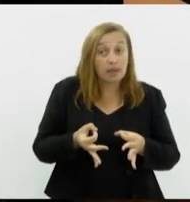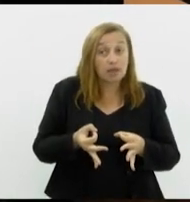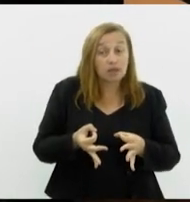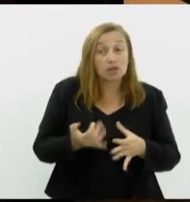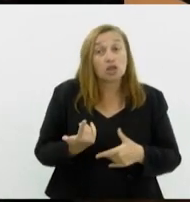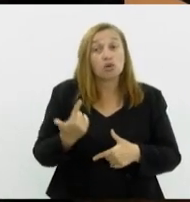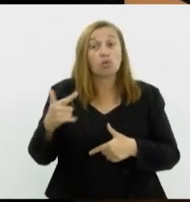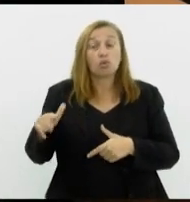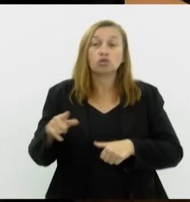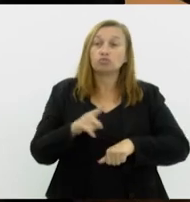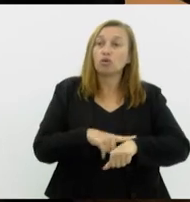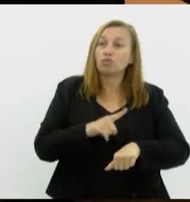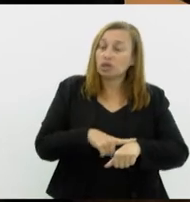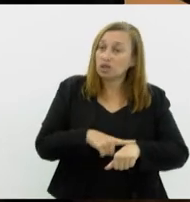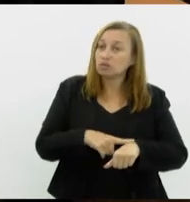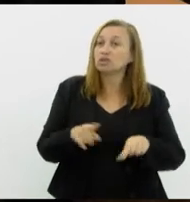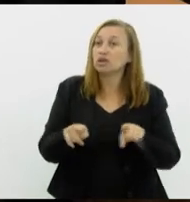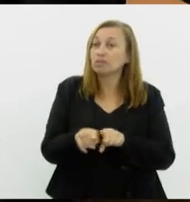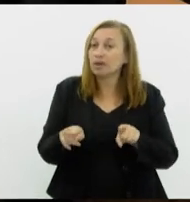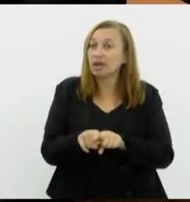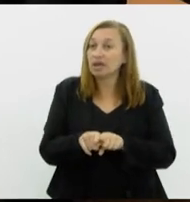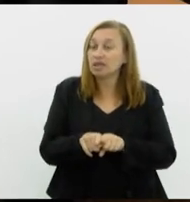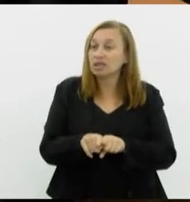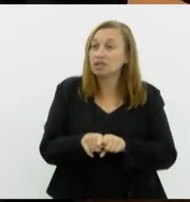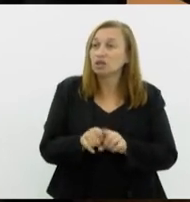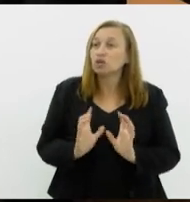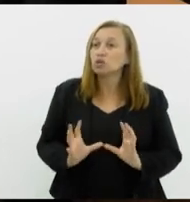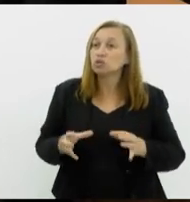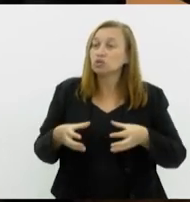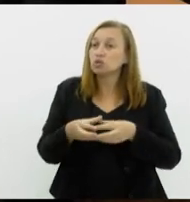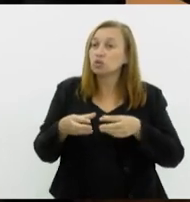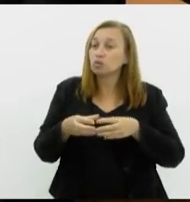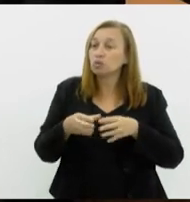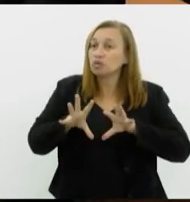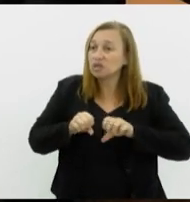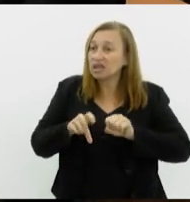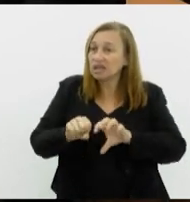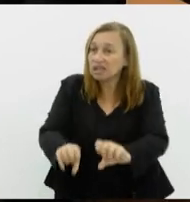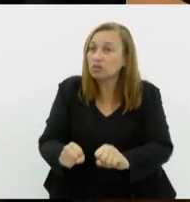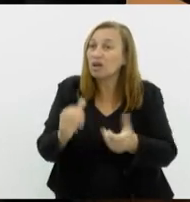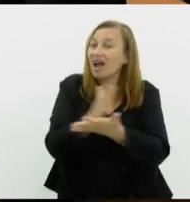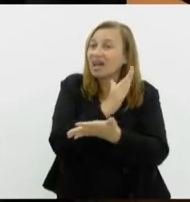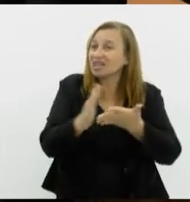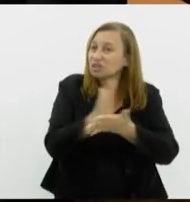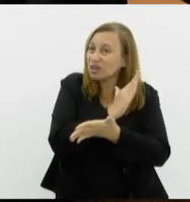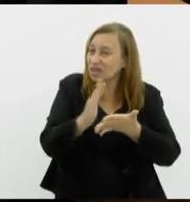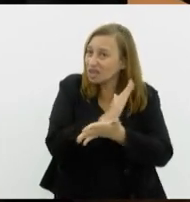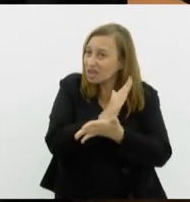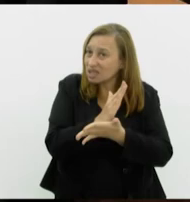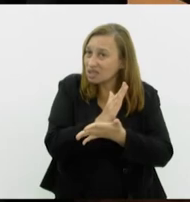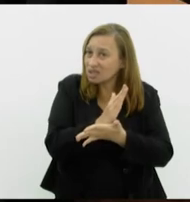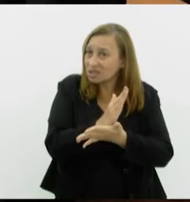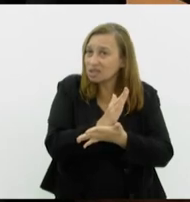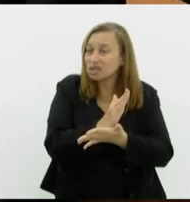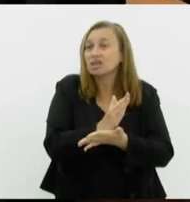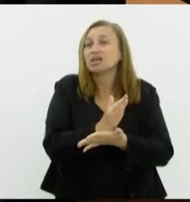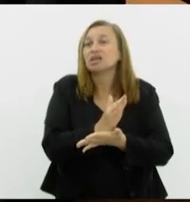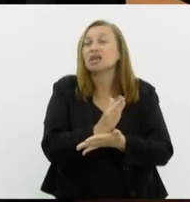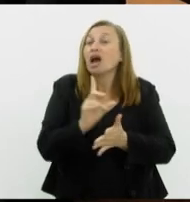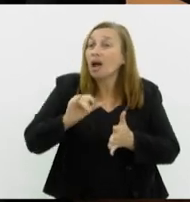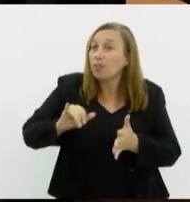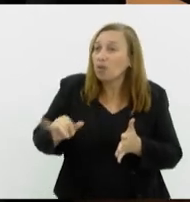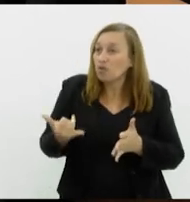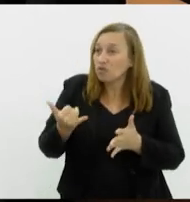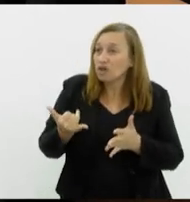outro lado, cria condições, porque as cooperativas de catadores, às vezes, de utensílios, férias de casa,